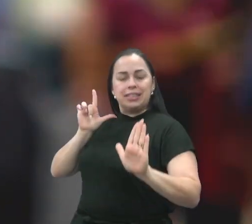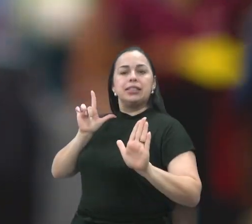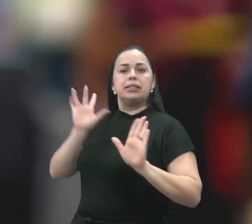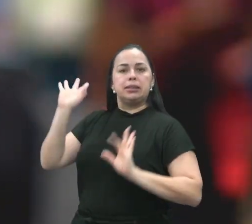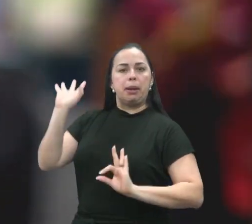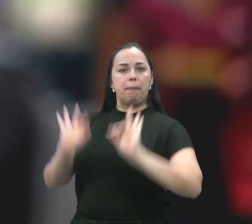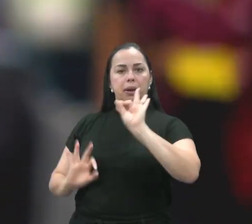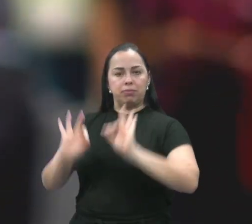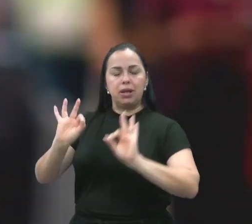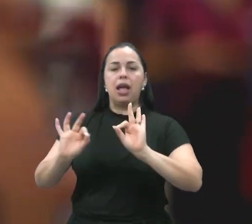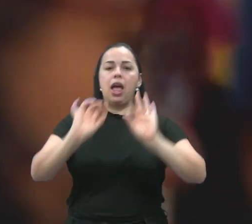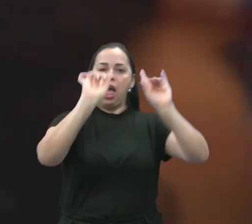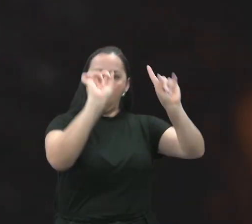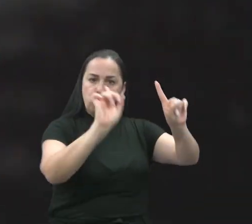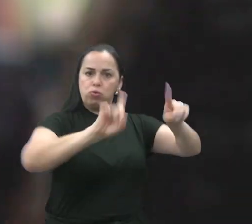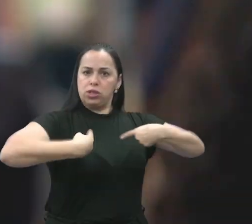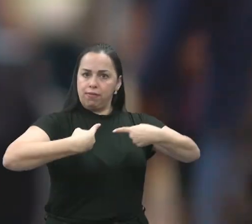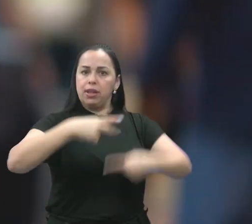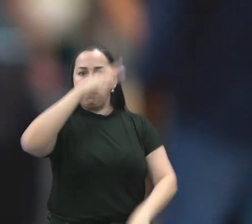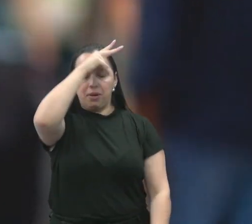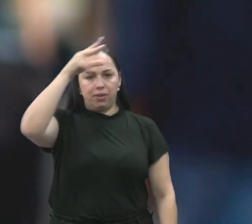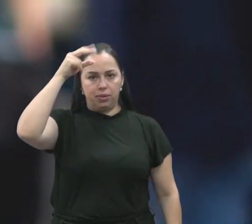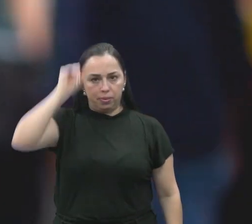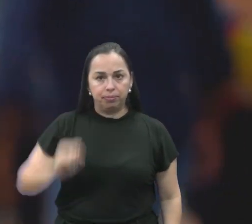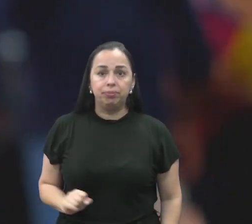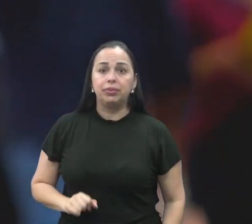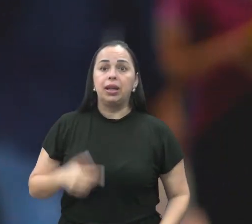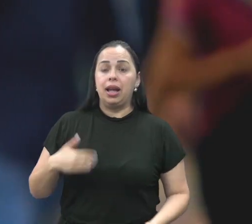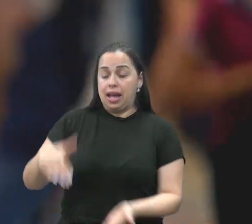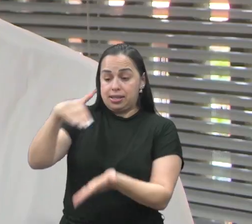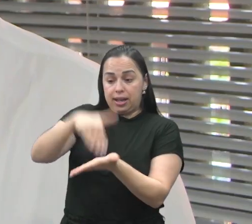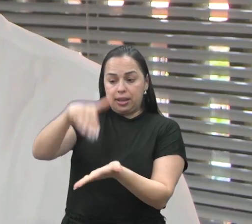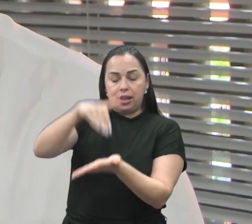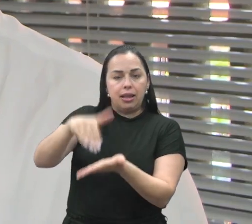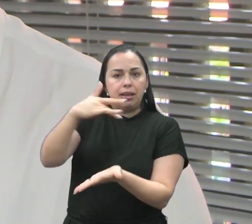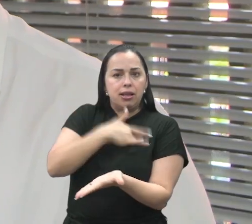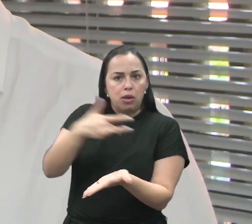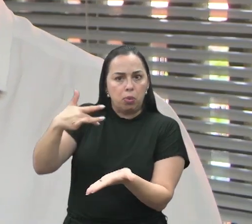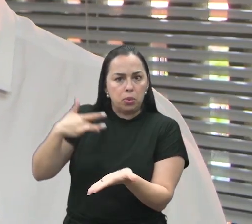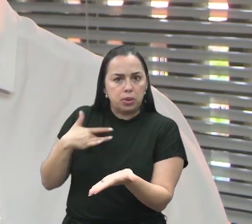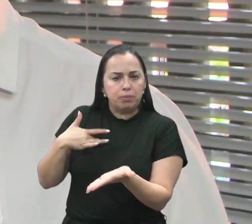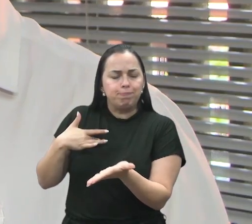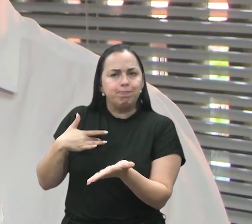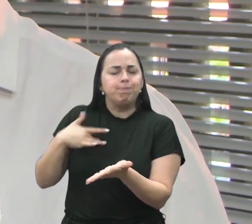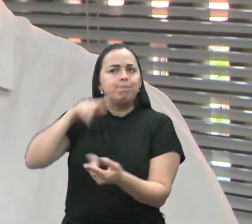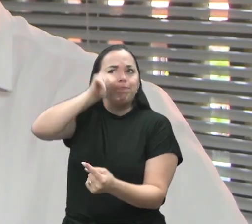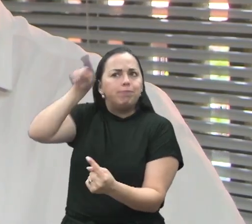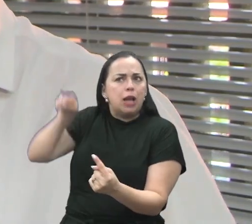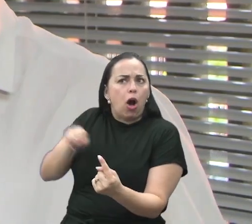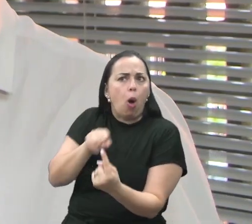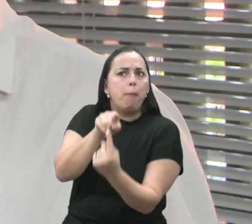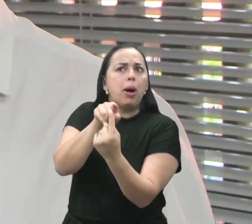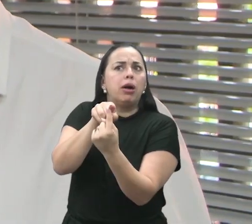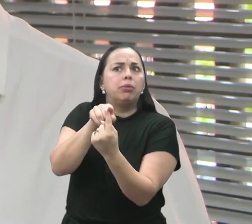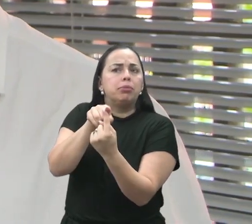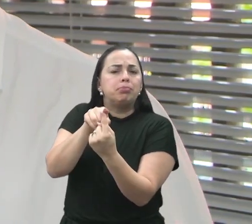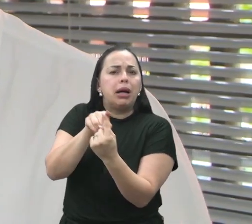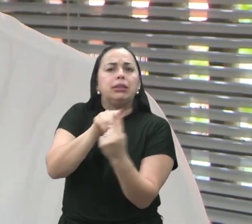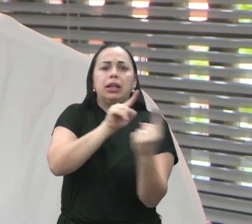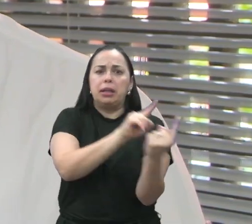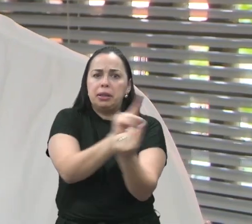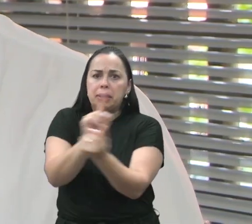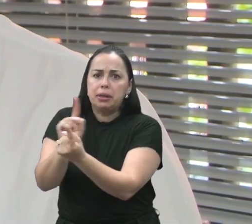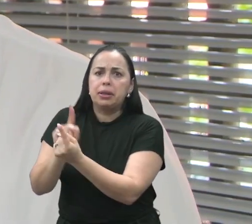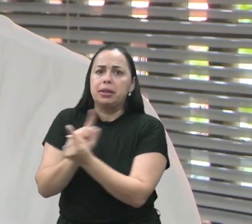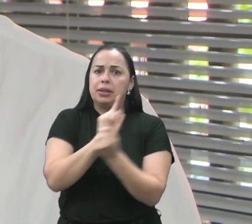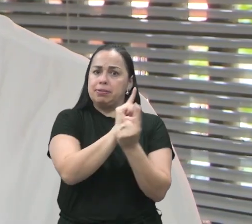se preparar para questões tão diferentes é um desafio constante. A Secretaria de Saúde propõe um grande propósito